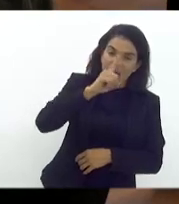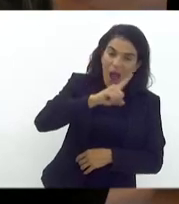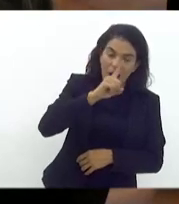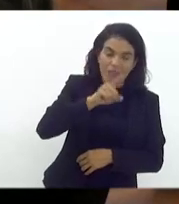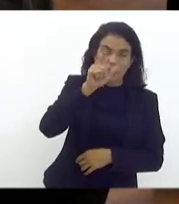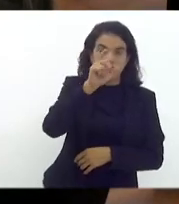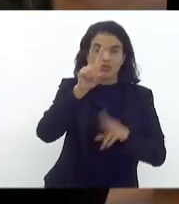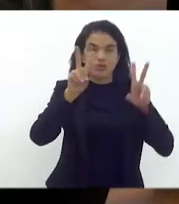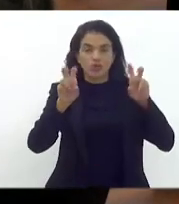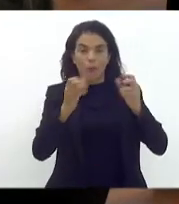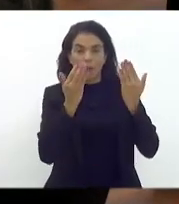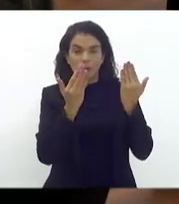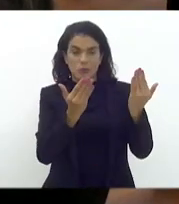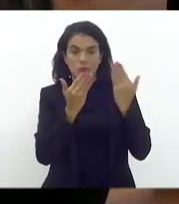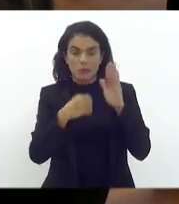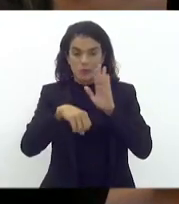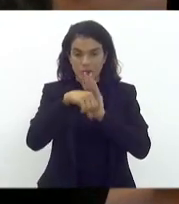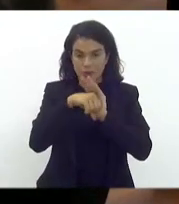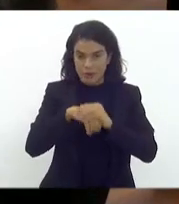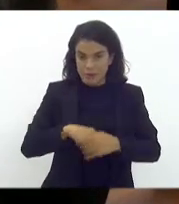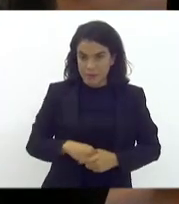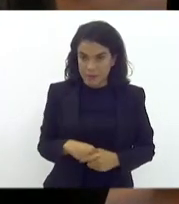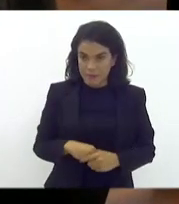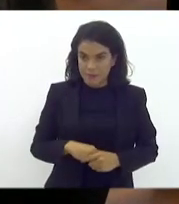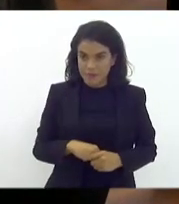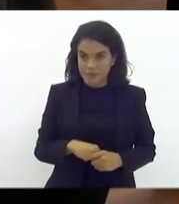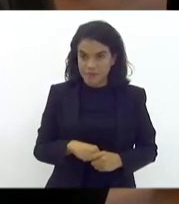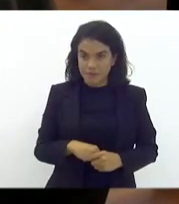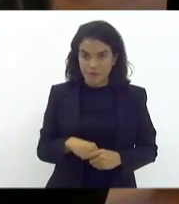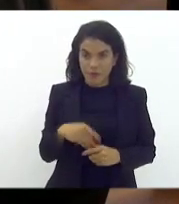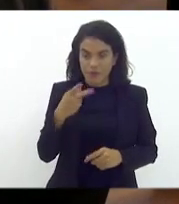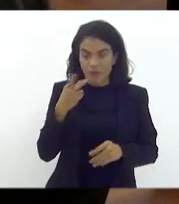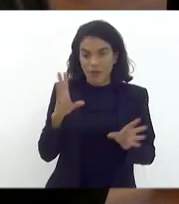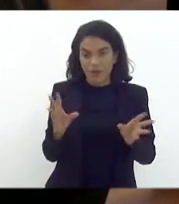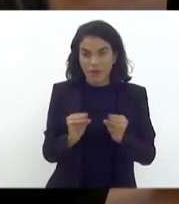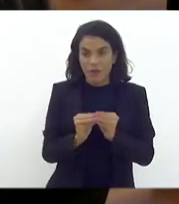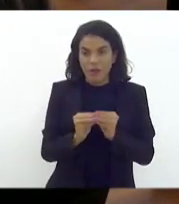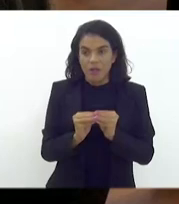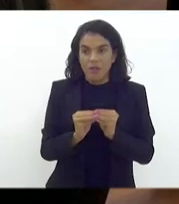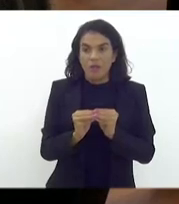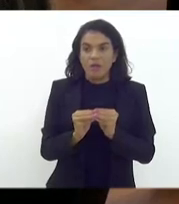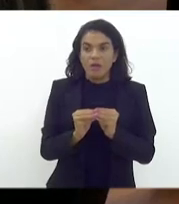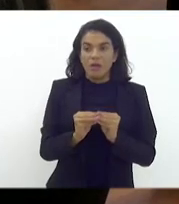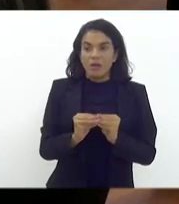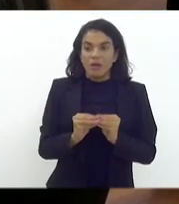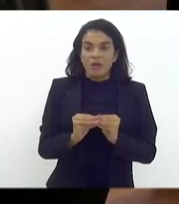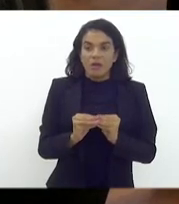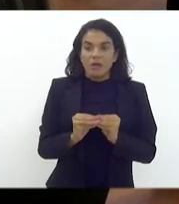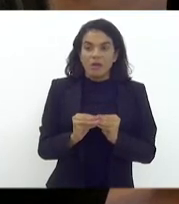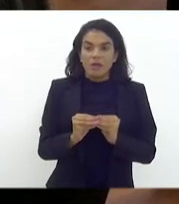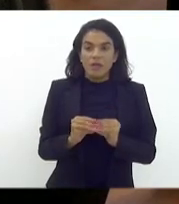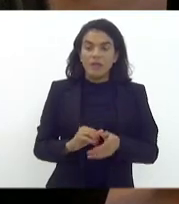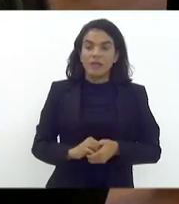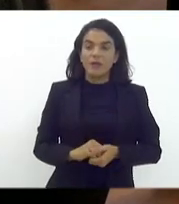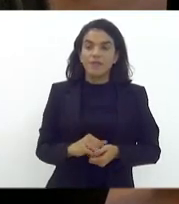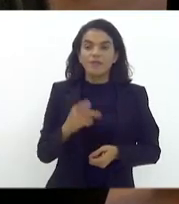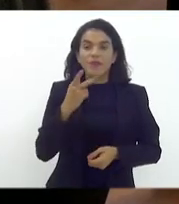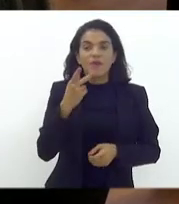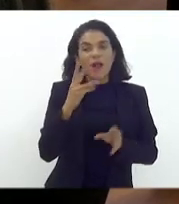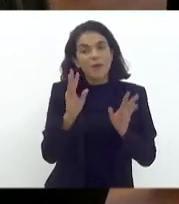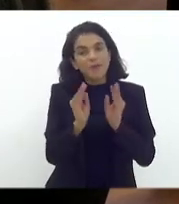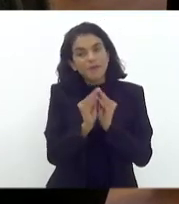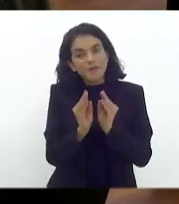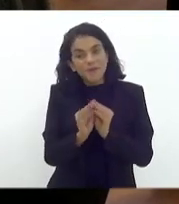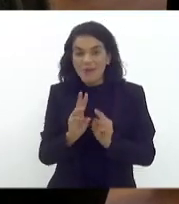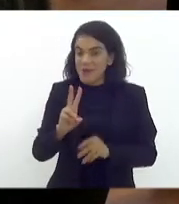reconhecimento vamos falar um pouco sobre elas para trazer um pouco dessa área vamos falar um pouquinho